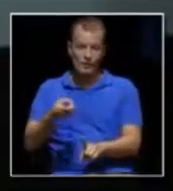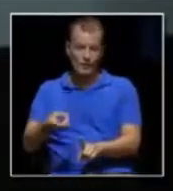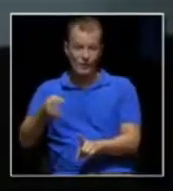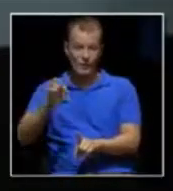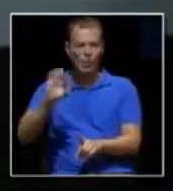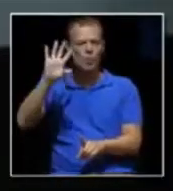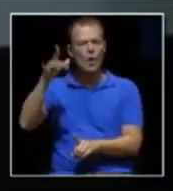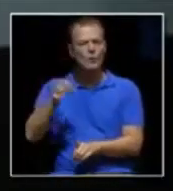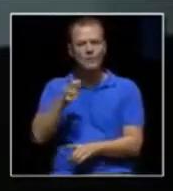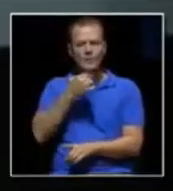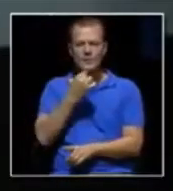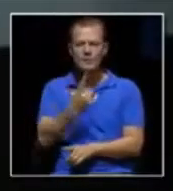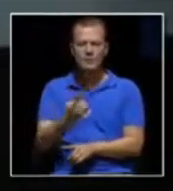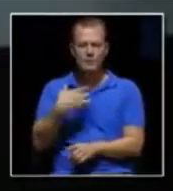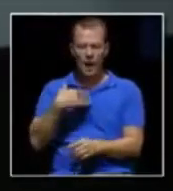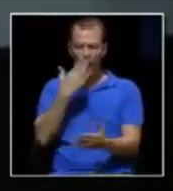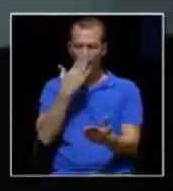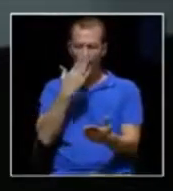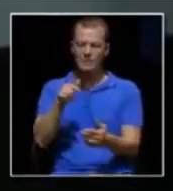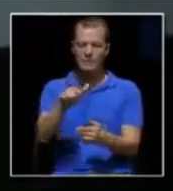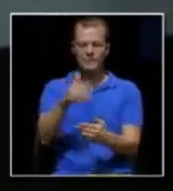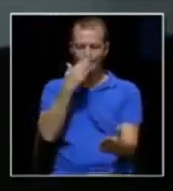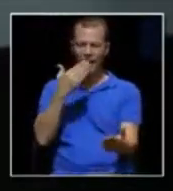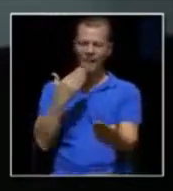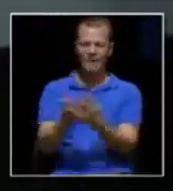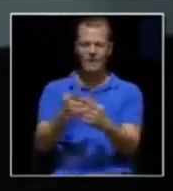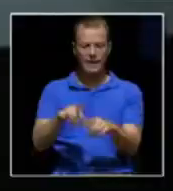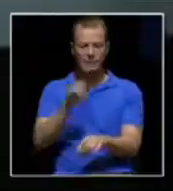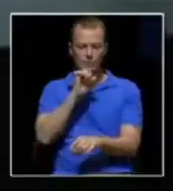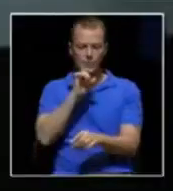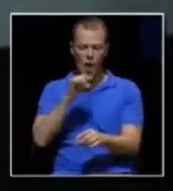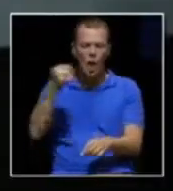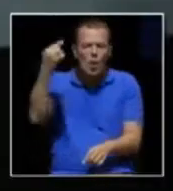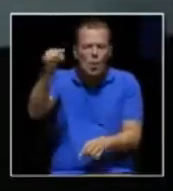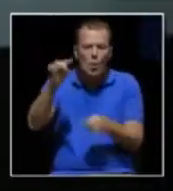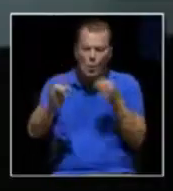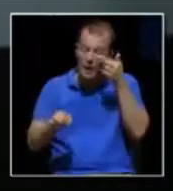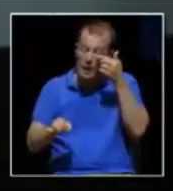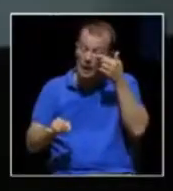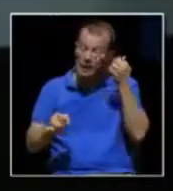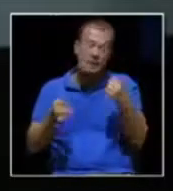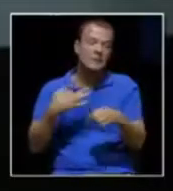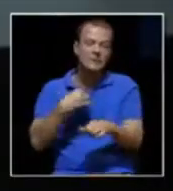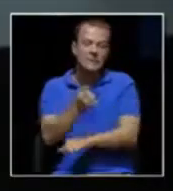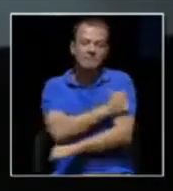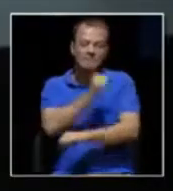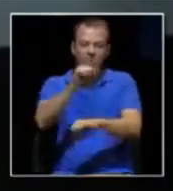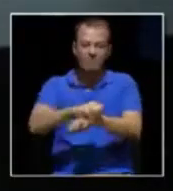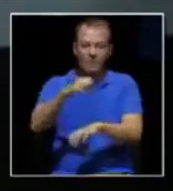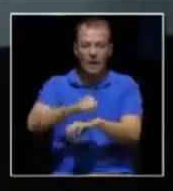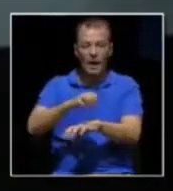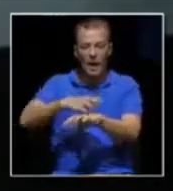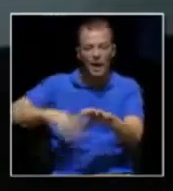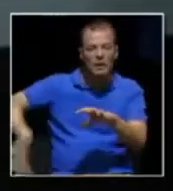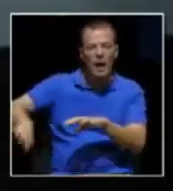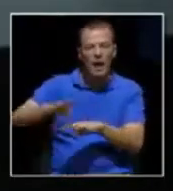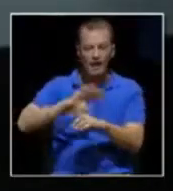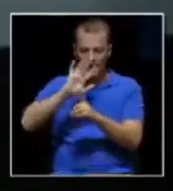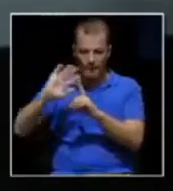quando defendemos que estávamos perante uma oportunidade única de requalificação urbana, mas também